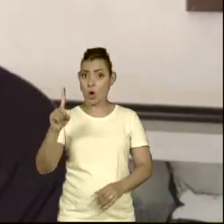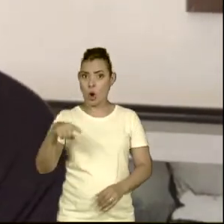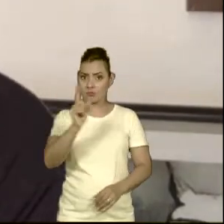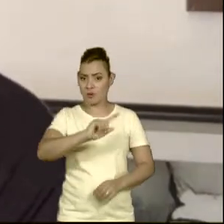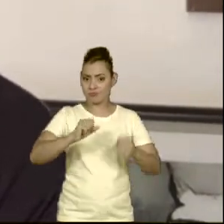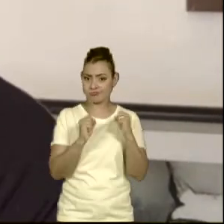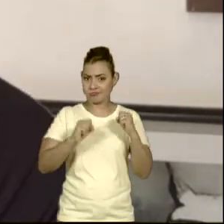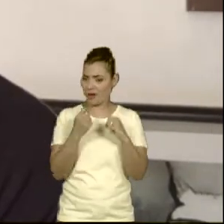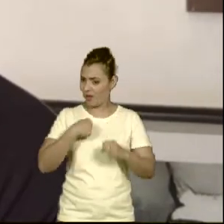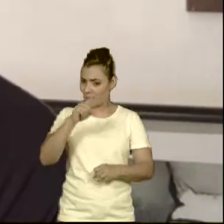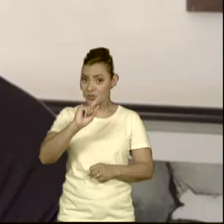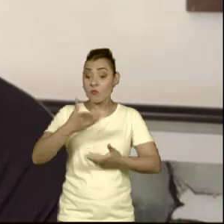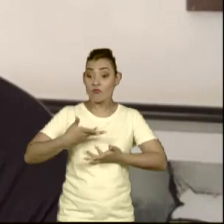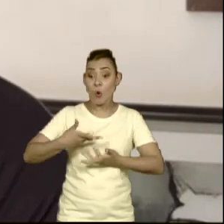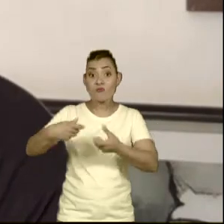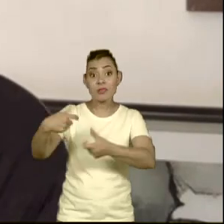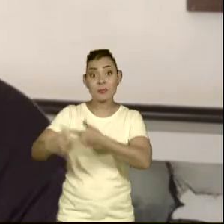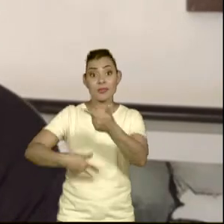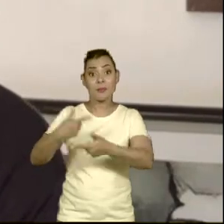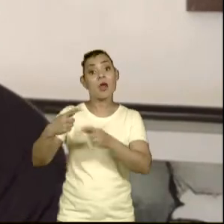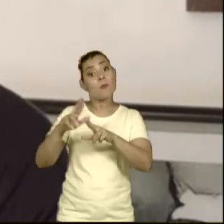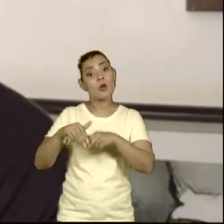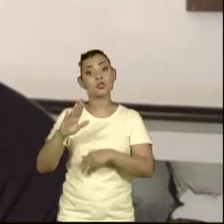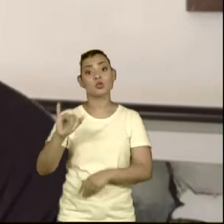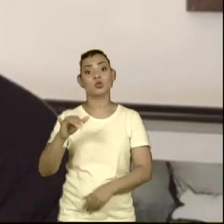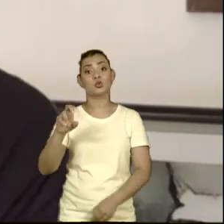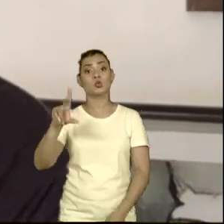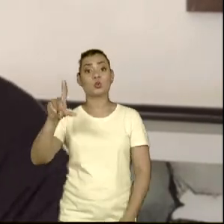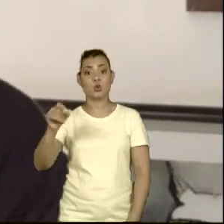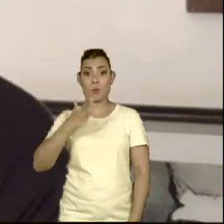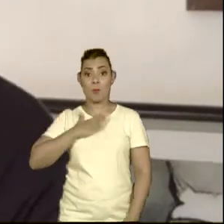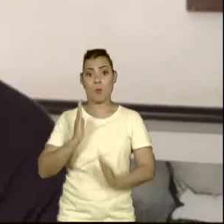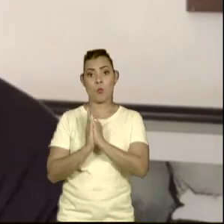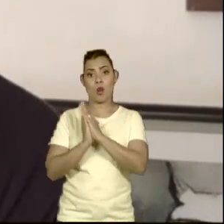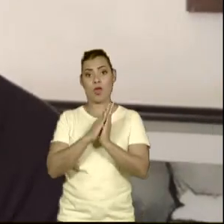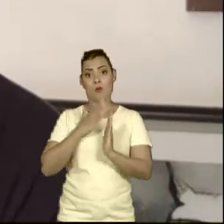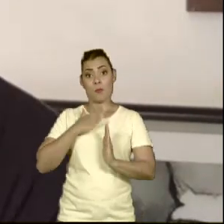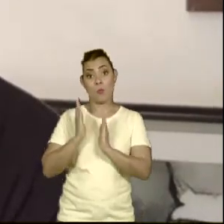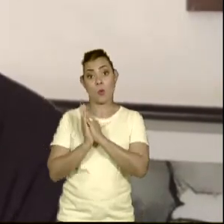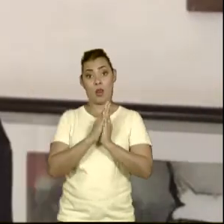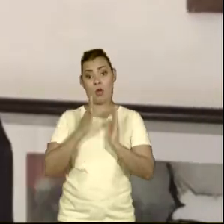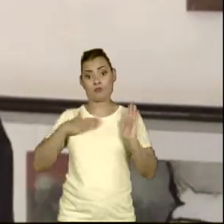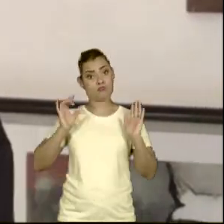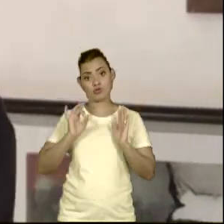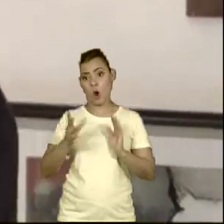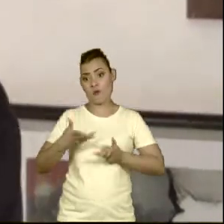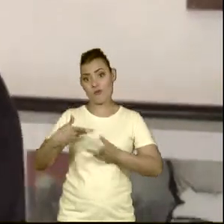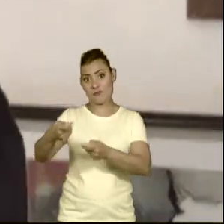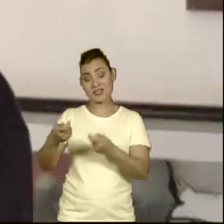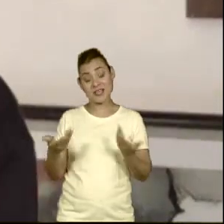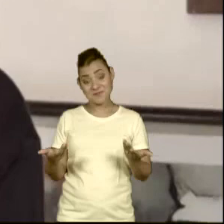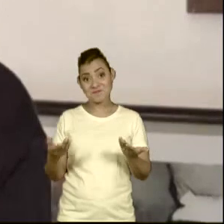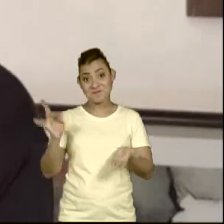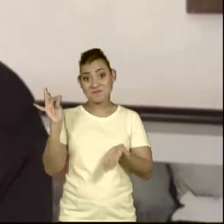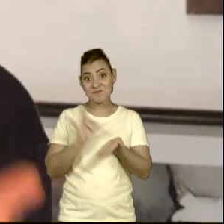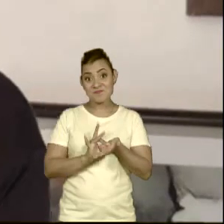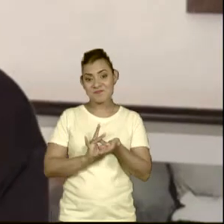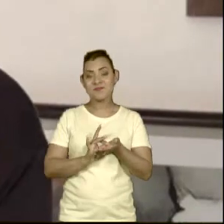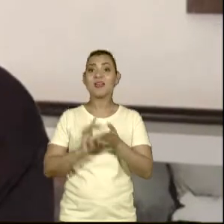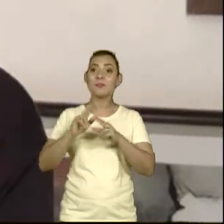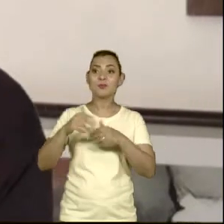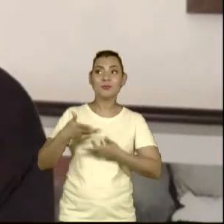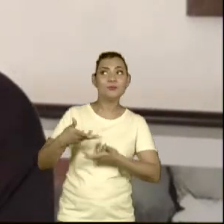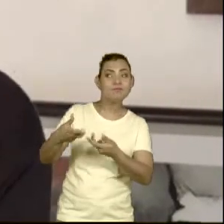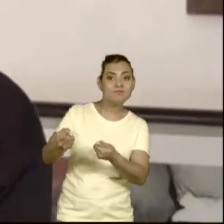convidado para participar do Cocoricó pelo Julho. O Julho me levou, na verdade. Então, na verdade, eu fui